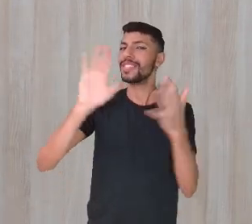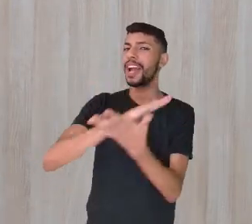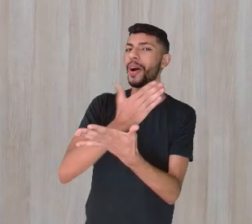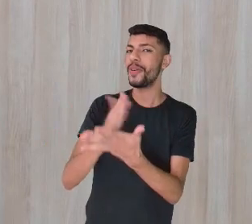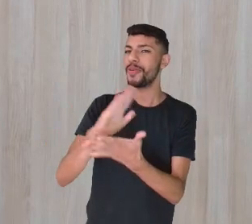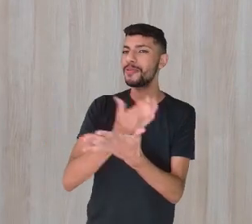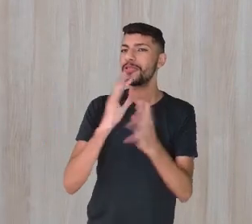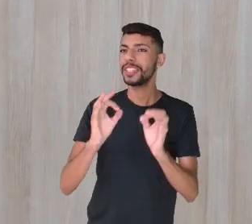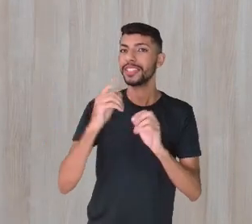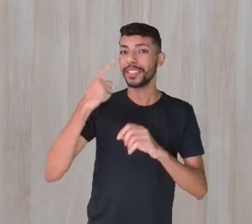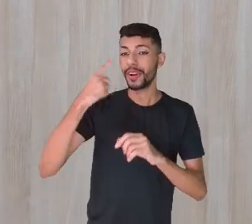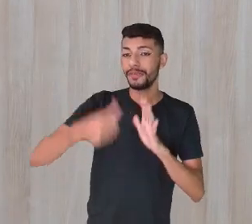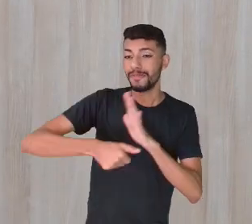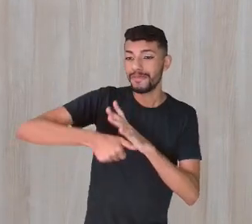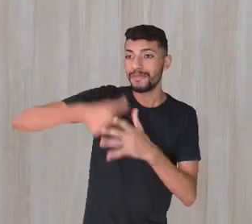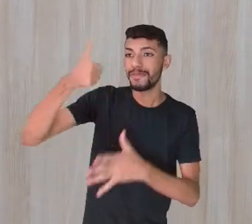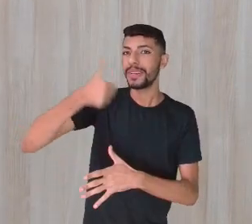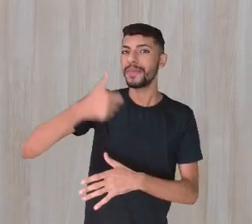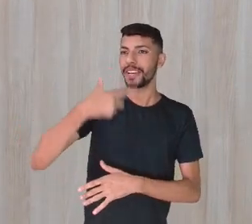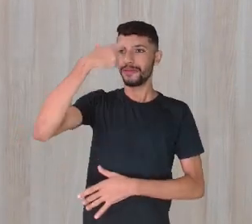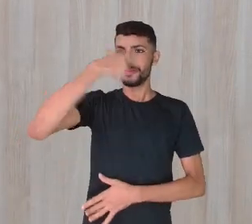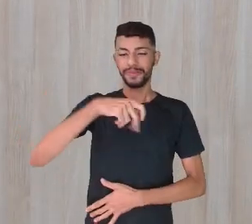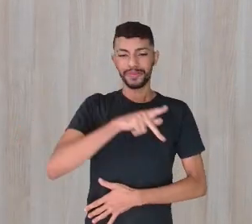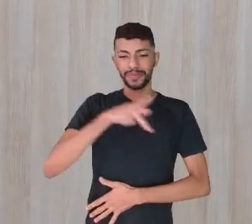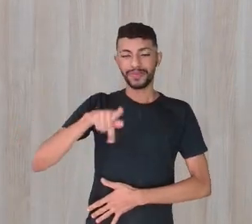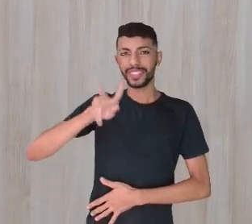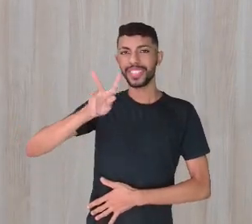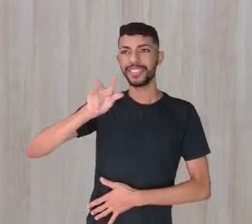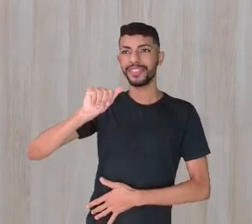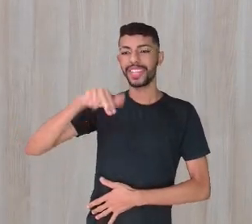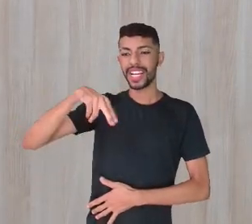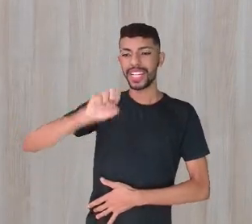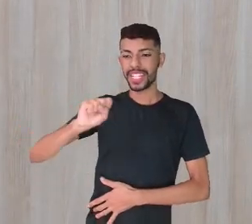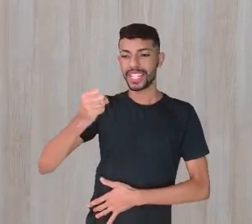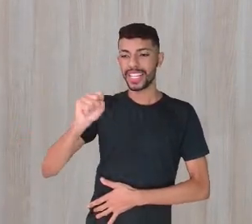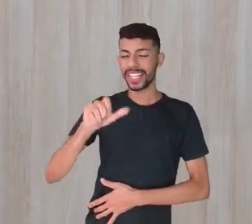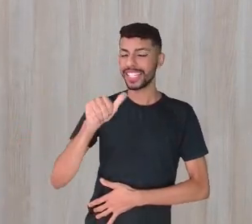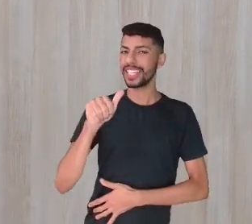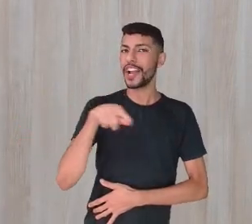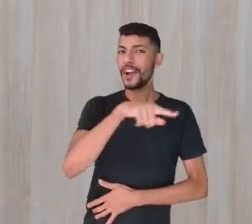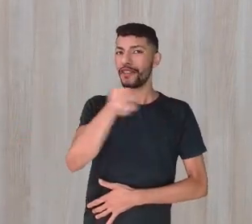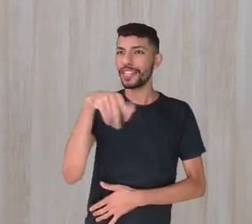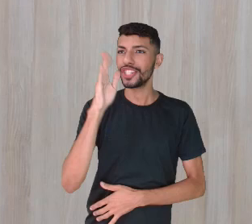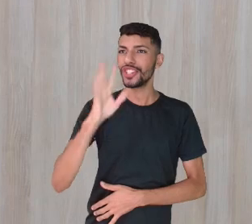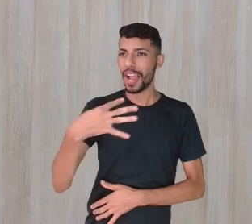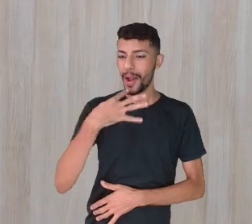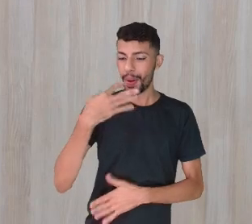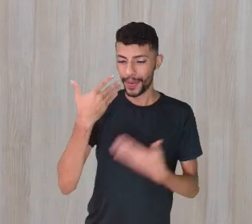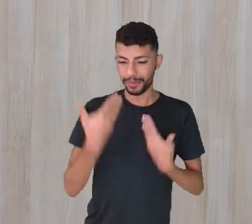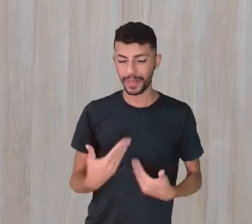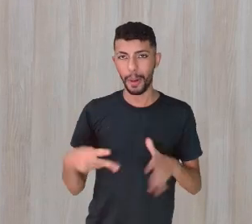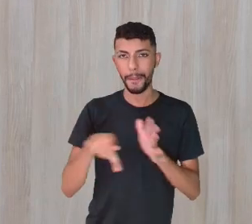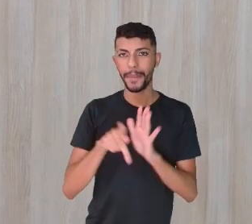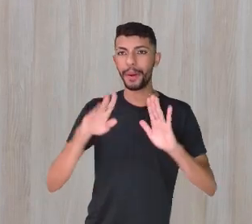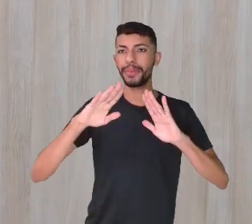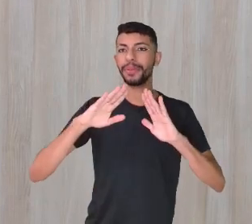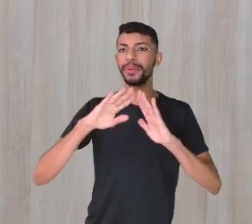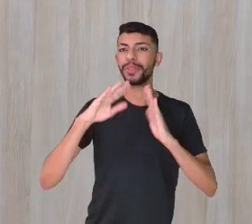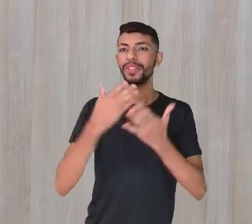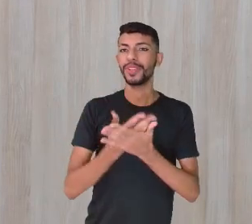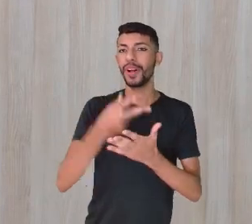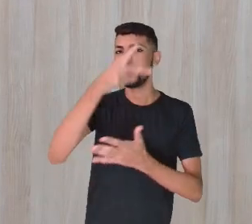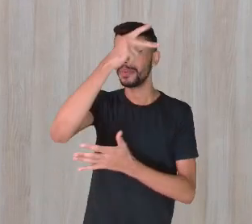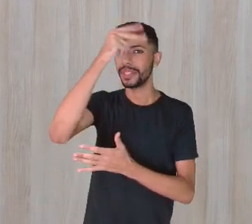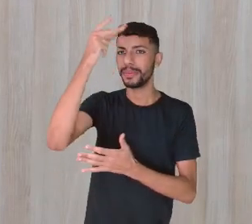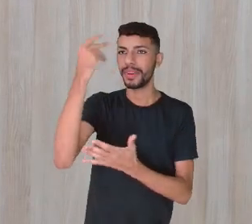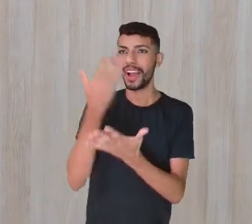né? Primeiramente, né, eu sou professora Vanessa, vocês já me conhecem, da Escola Municipal para Aulas Digitais, e eu